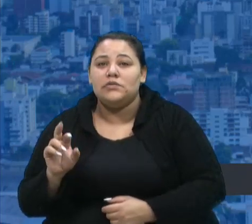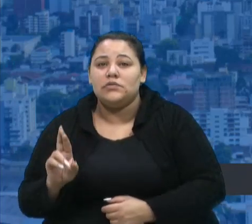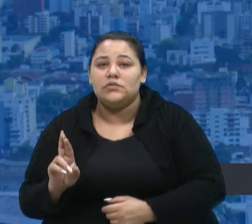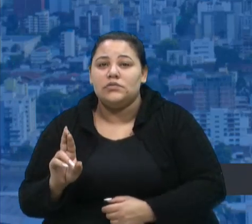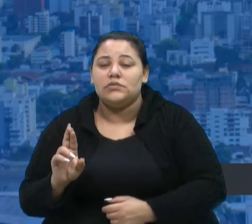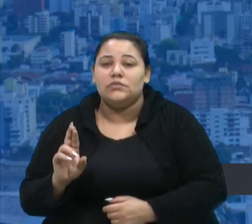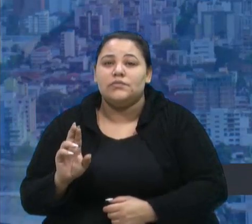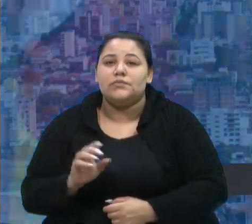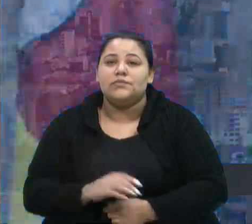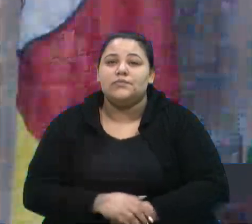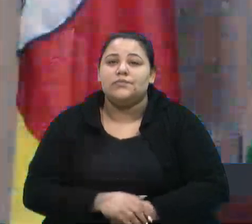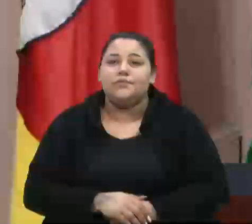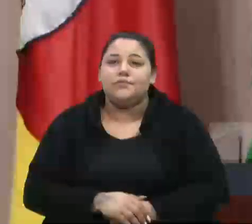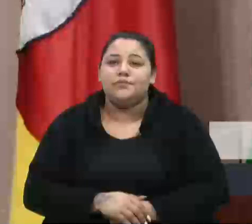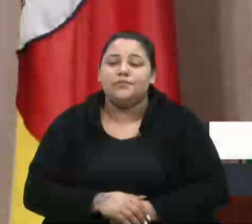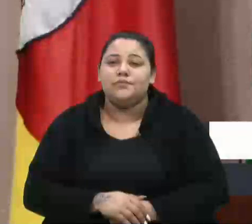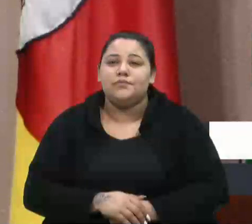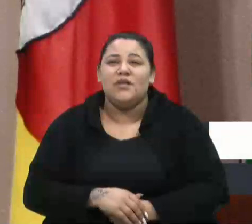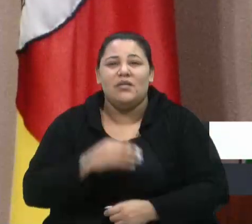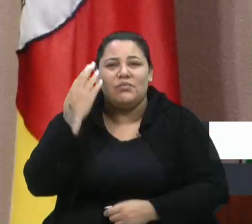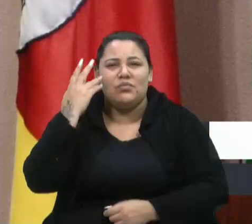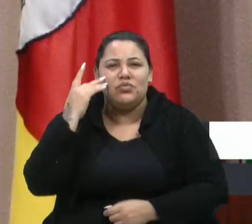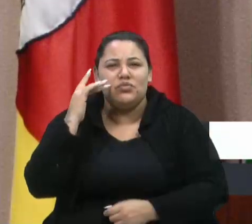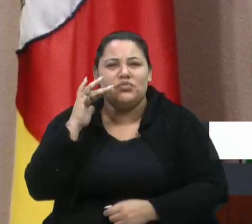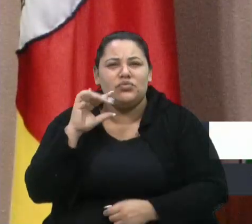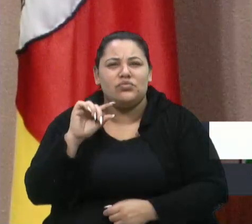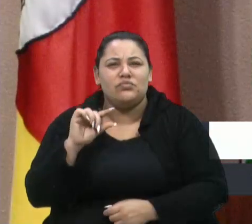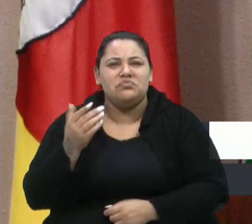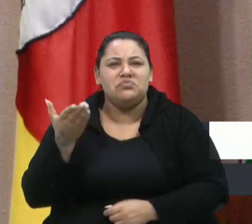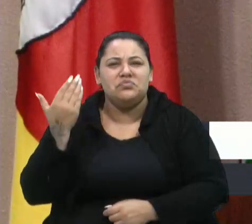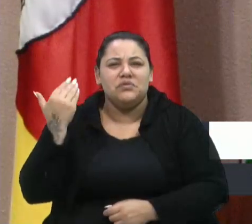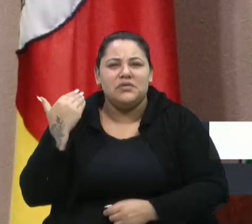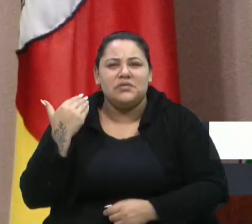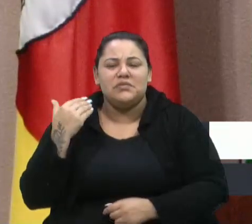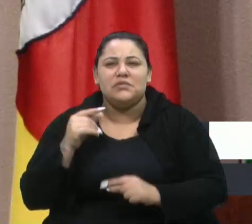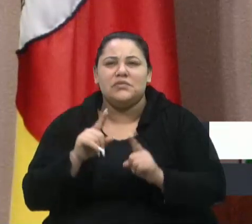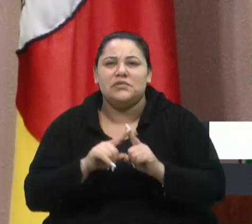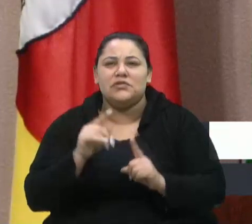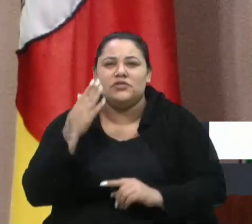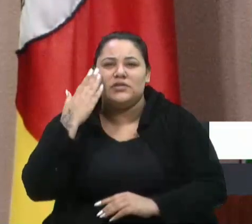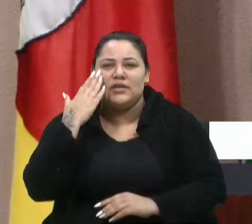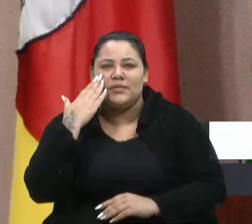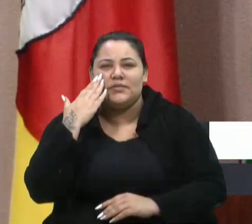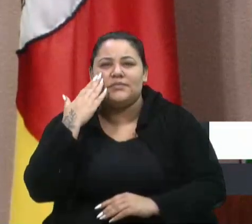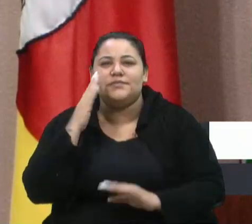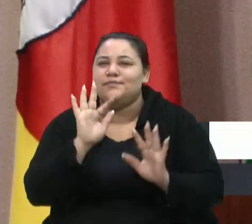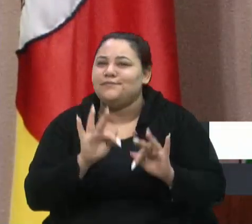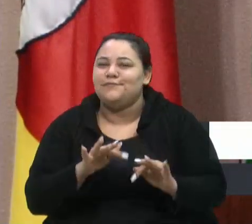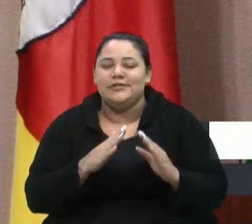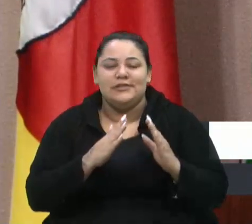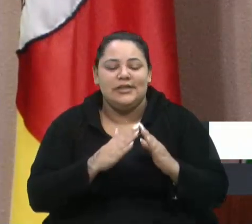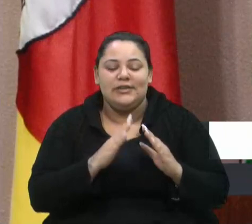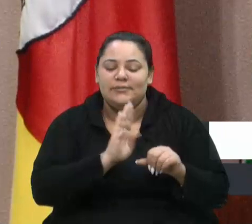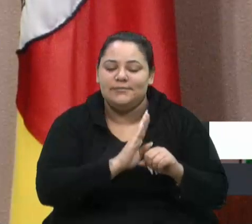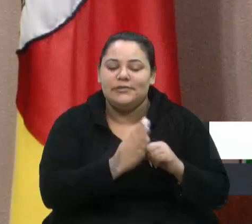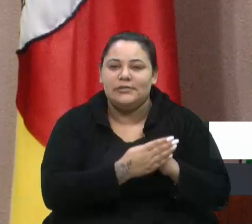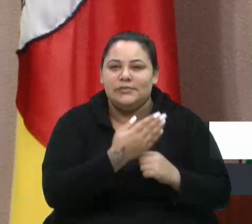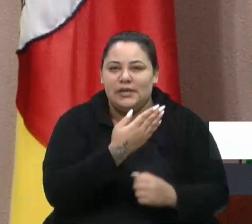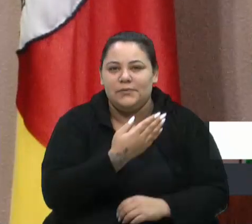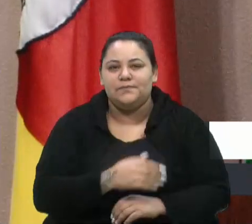né? Estão sabendo que se destruiu essa casa aí no bairro Bom